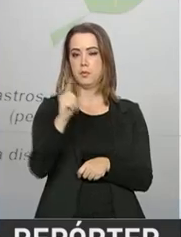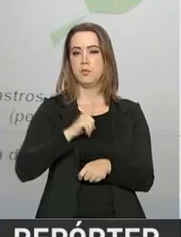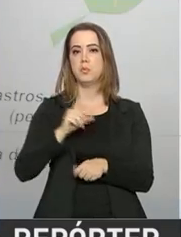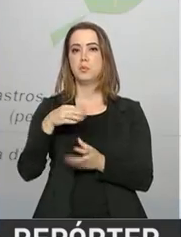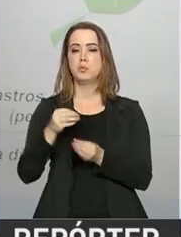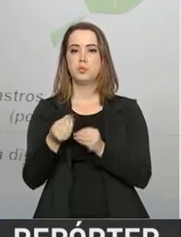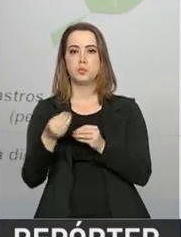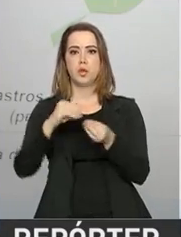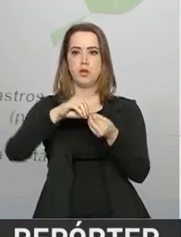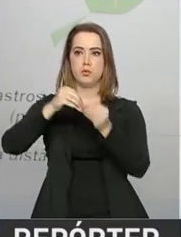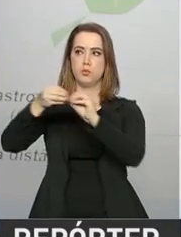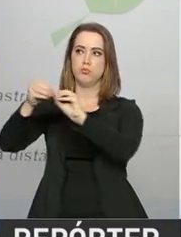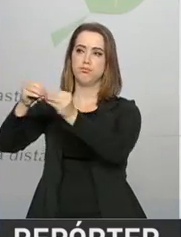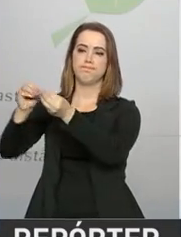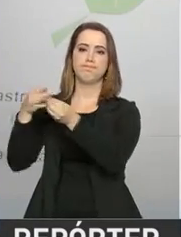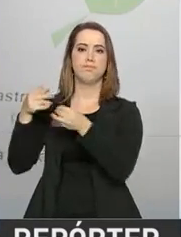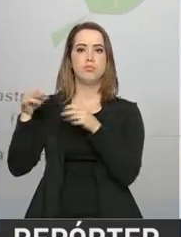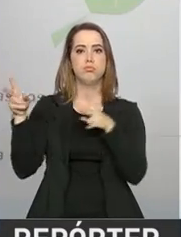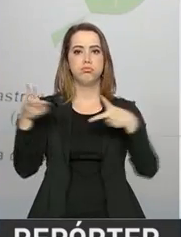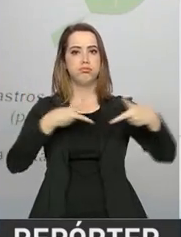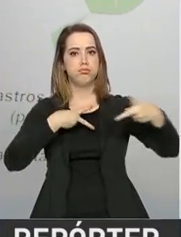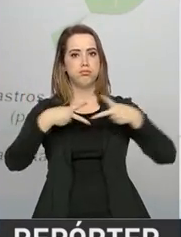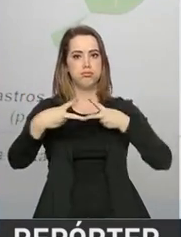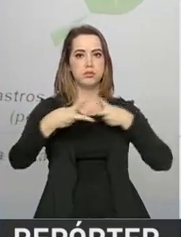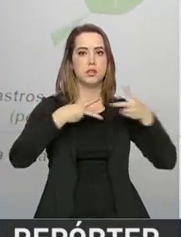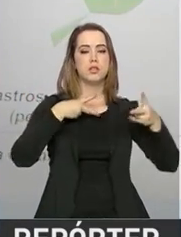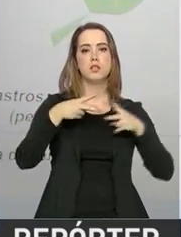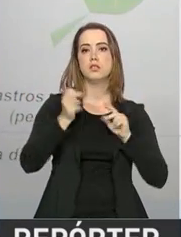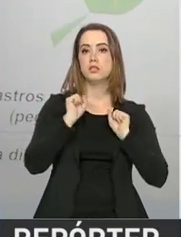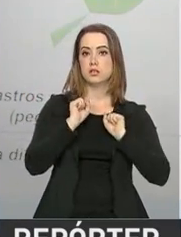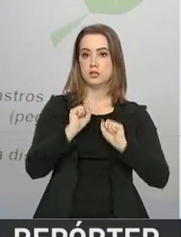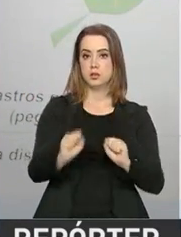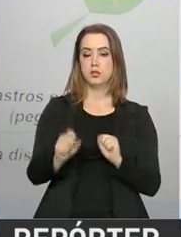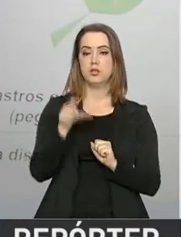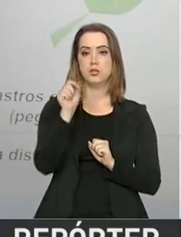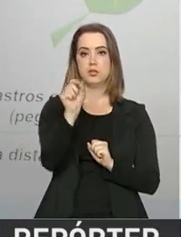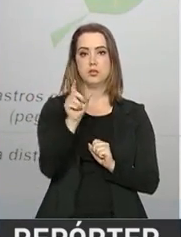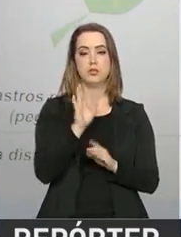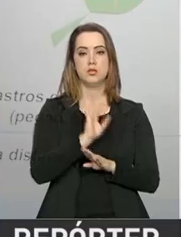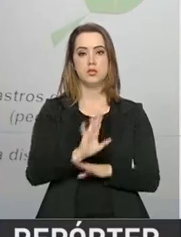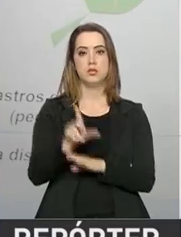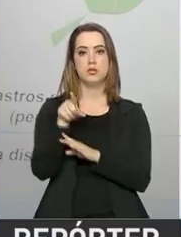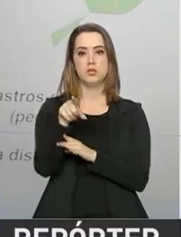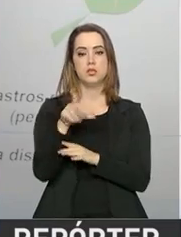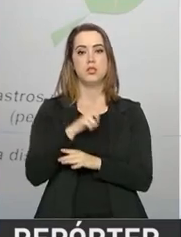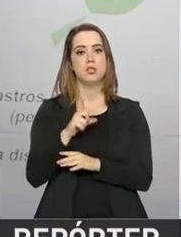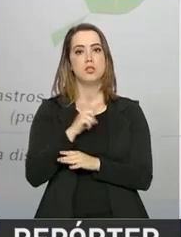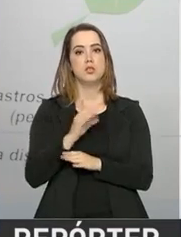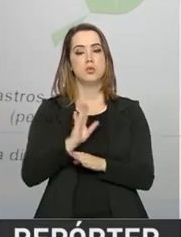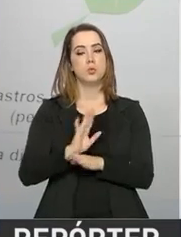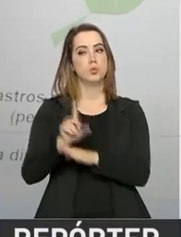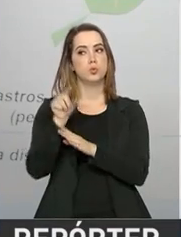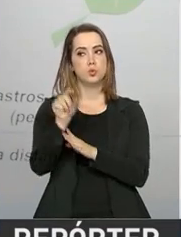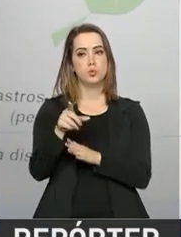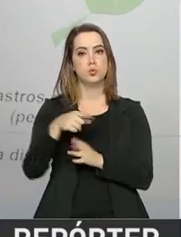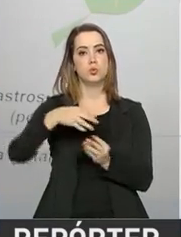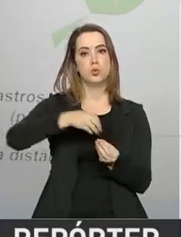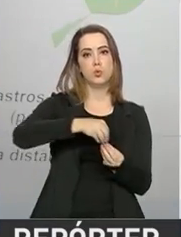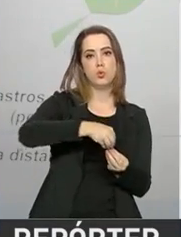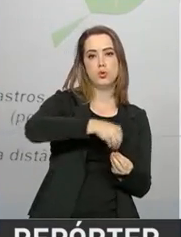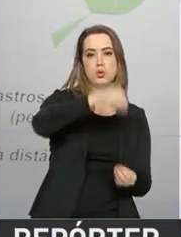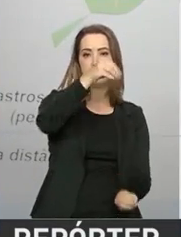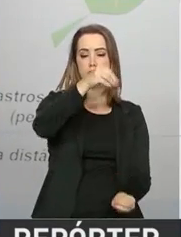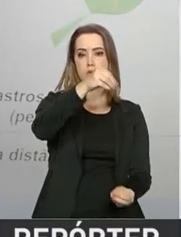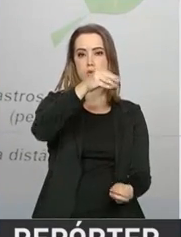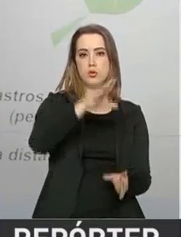que o que facilita então o emprego deles para formulando e colocando em armadilhas no campo